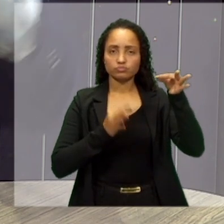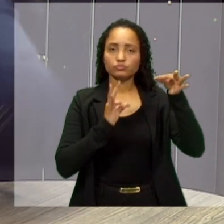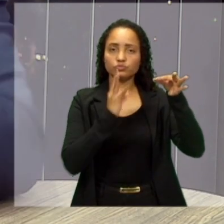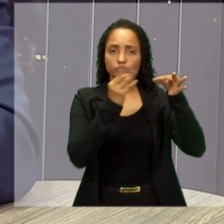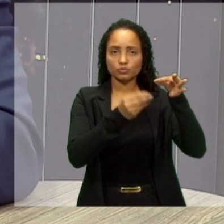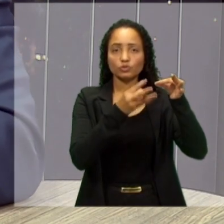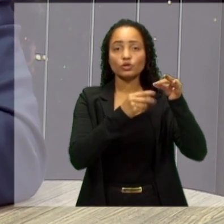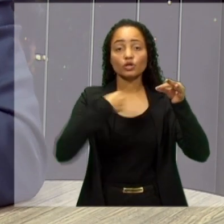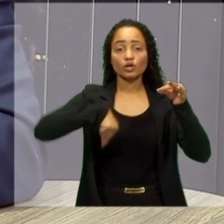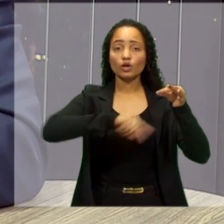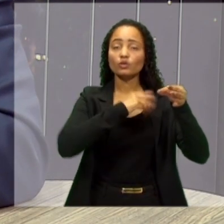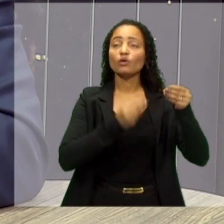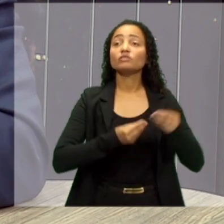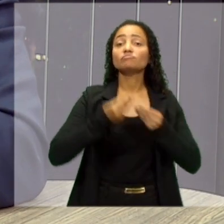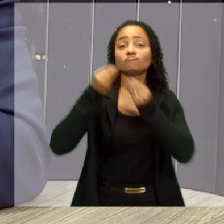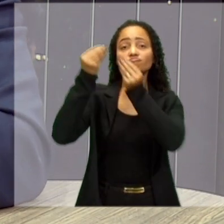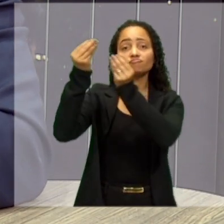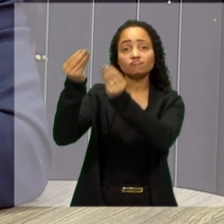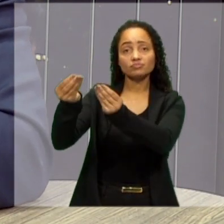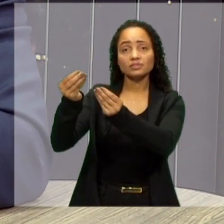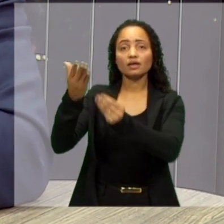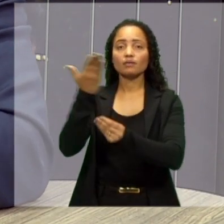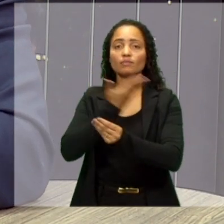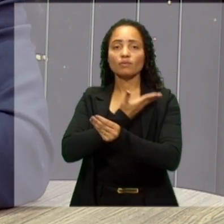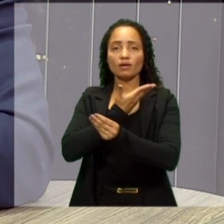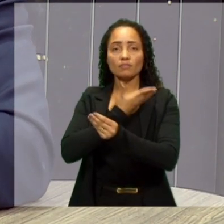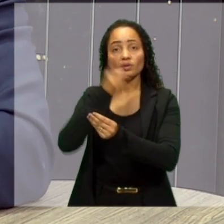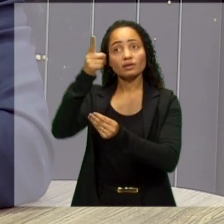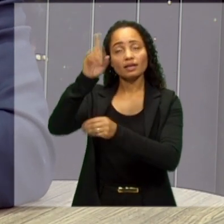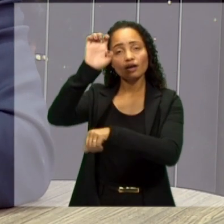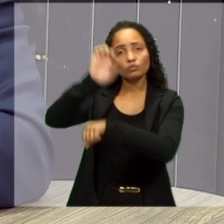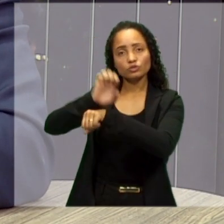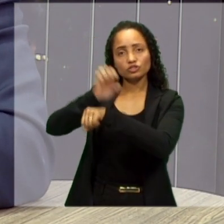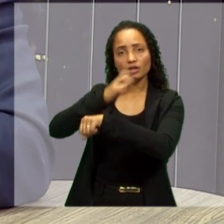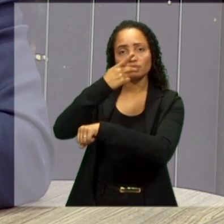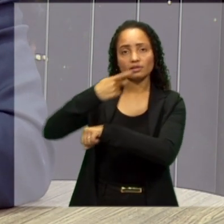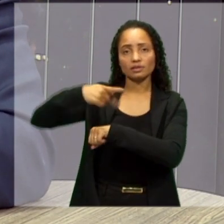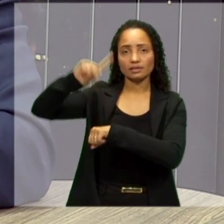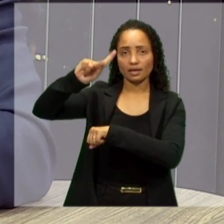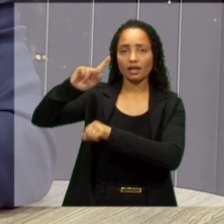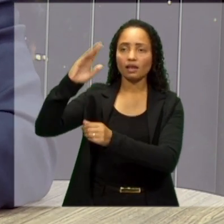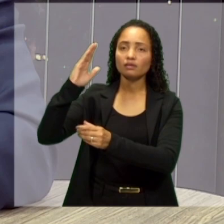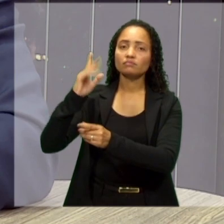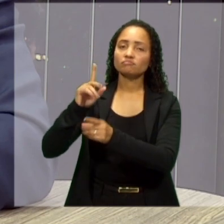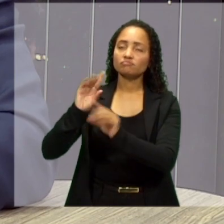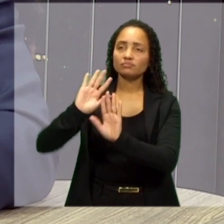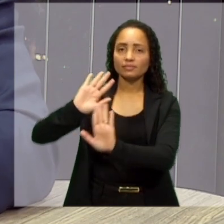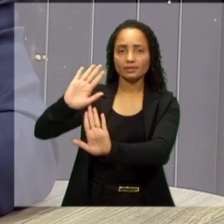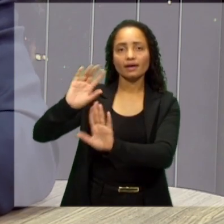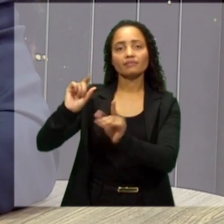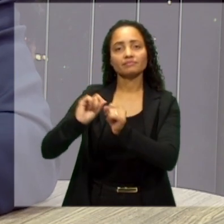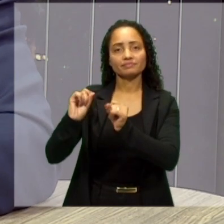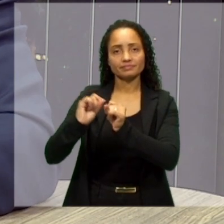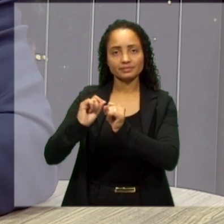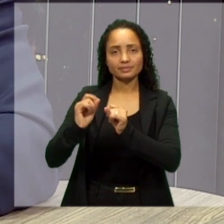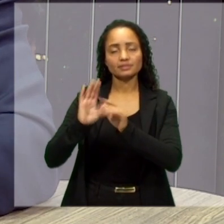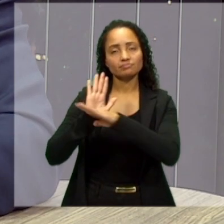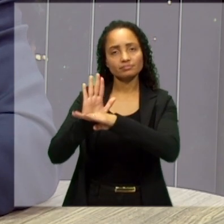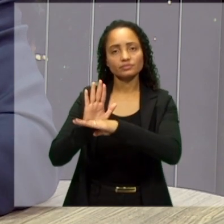nosso colega defensor do outro estado que protocola lá na outra cidade. Então, o critério para o